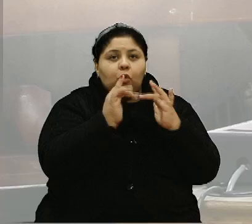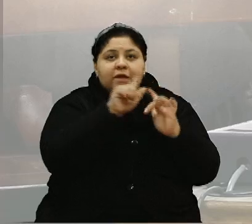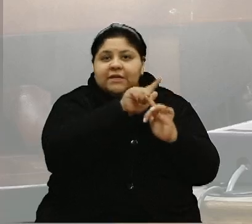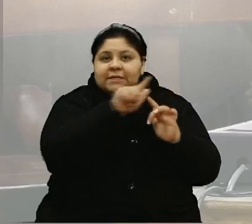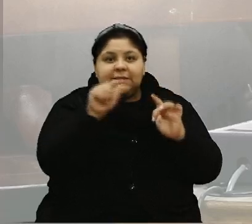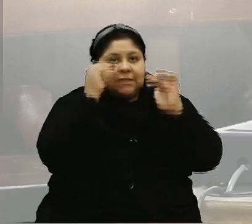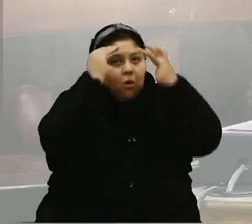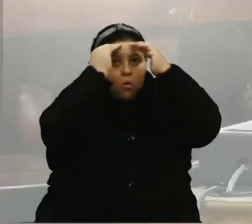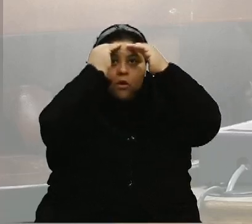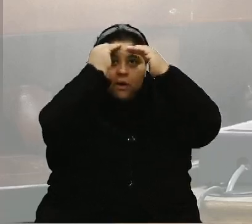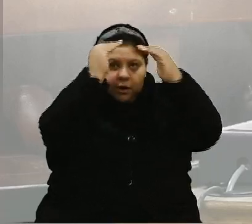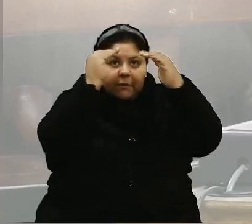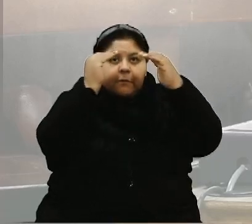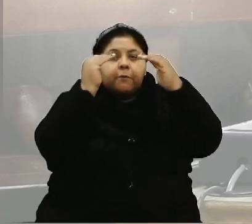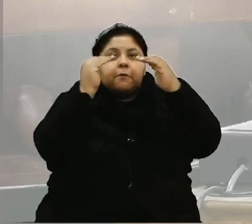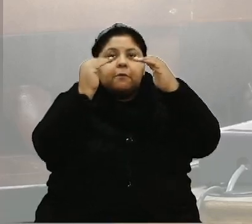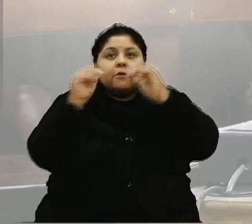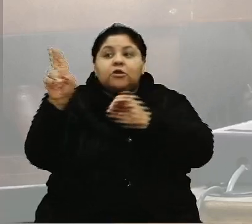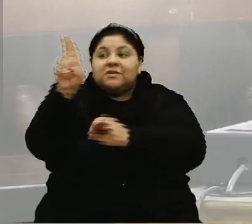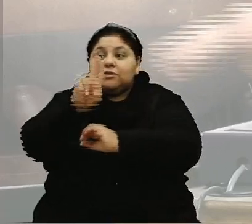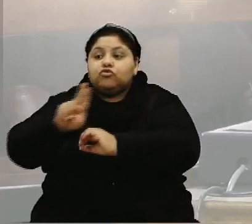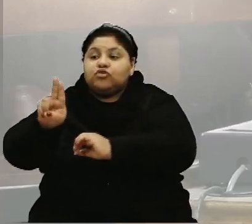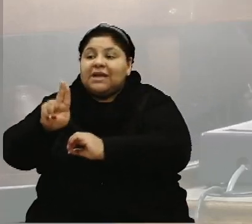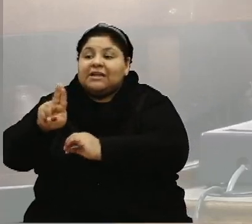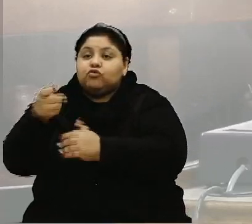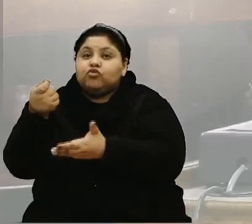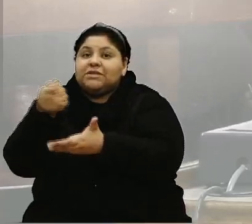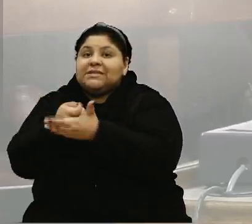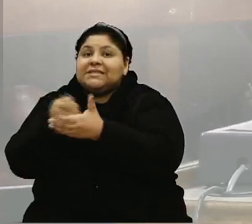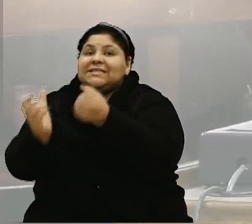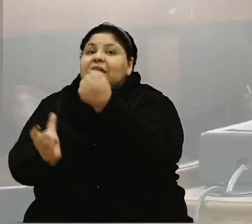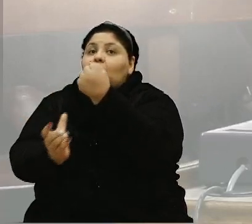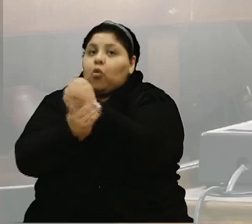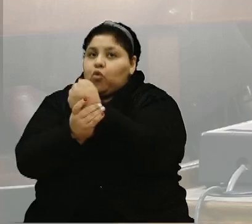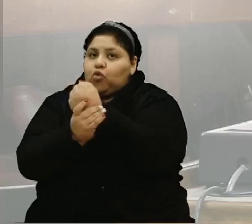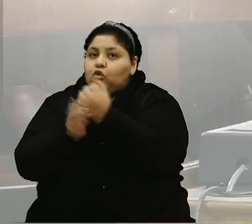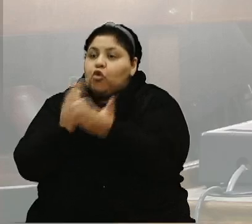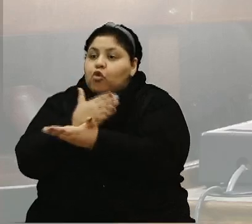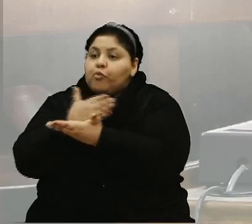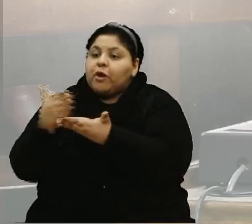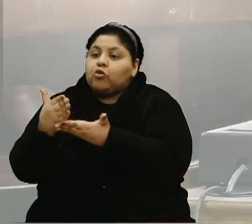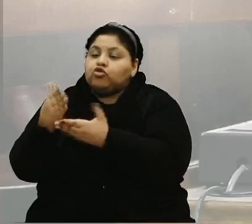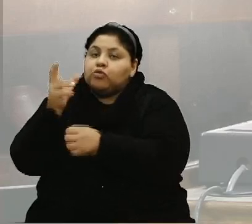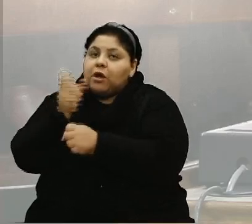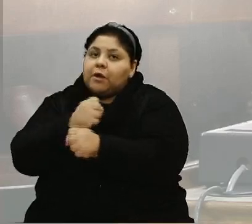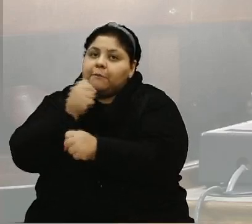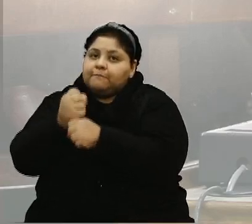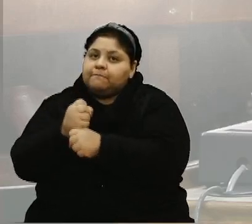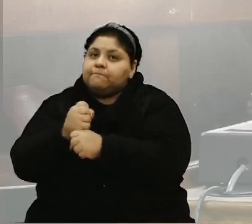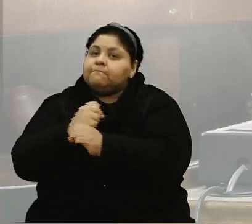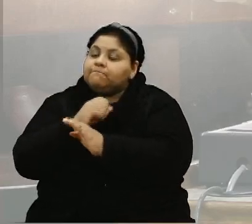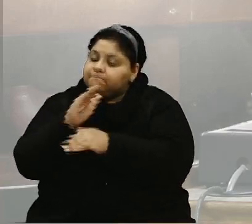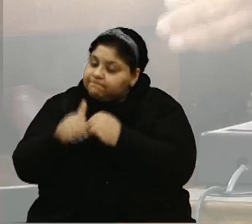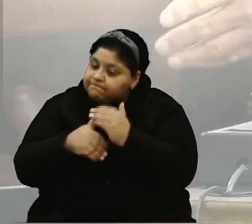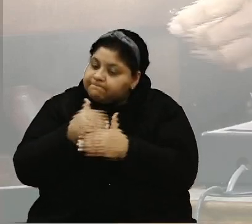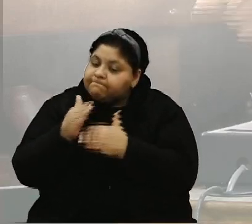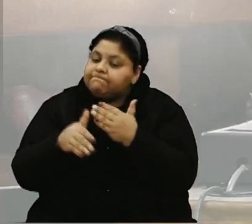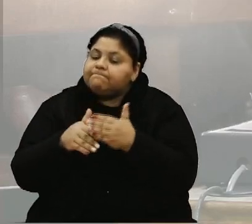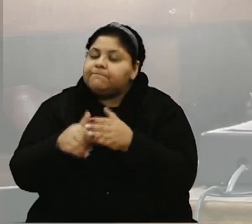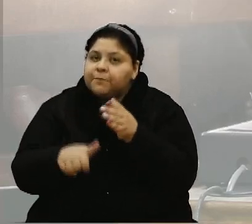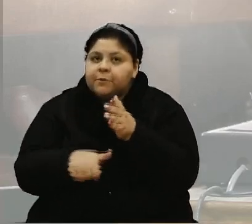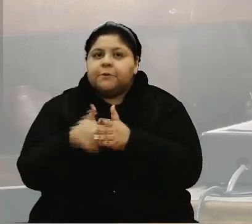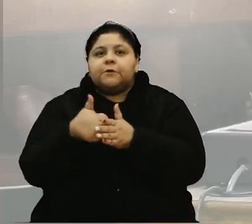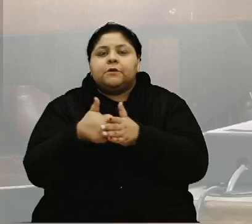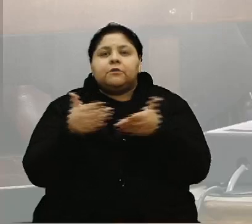ela vai ser usado esse seguro para poder fazer as obras, tá, pessoal? Então a coisa está andando e vai ficar bem melhor,